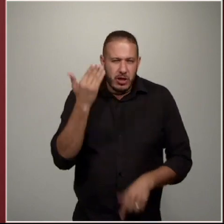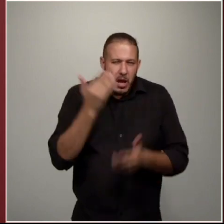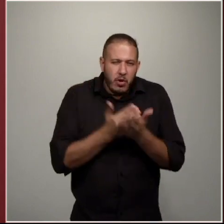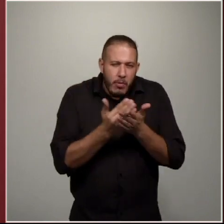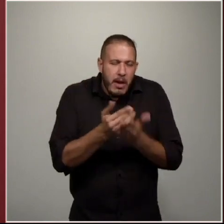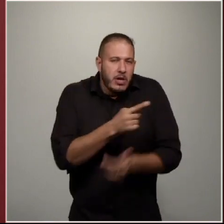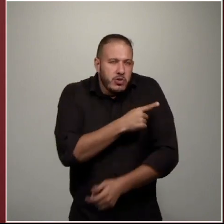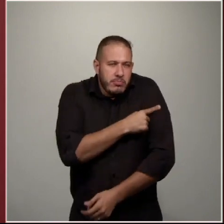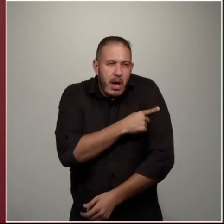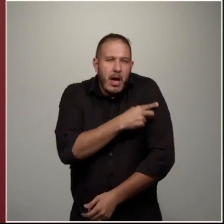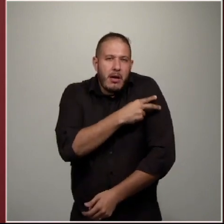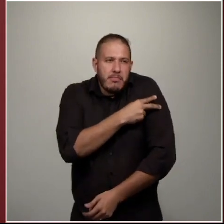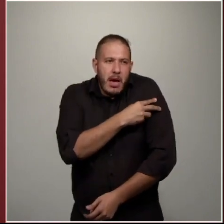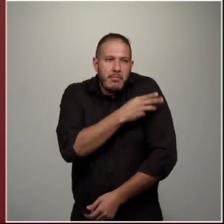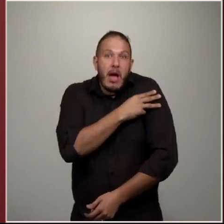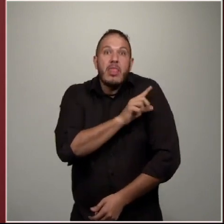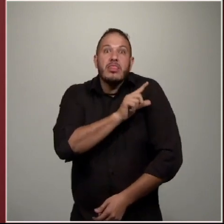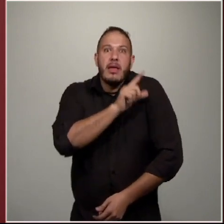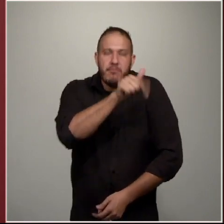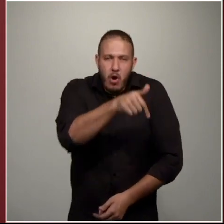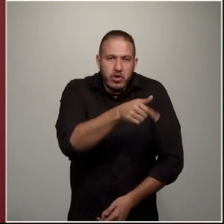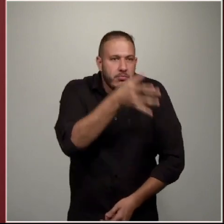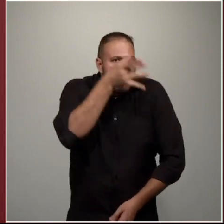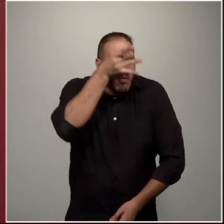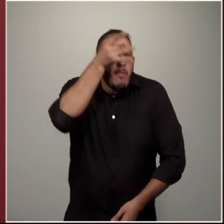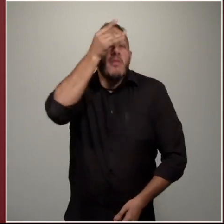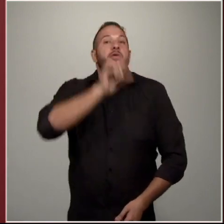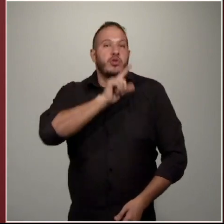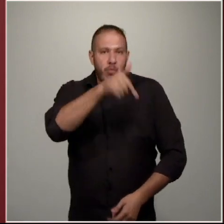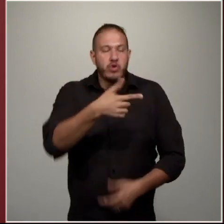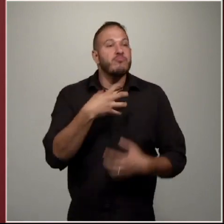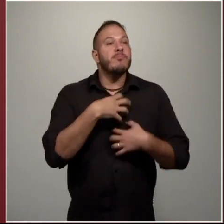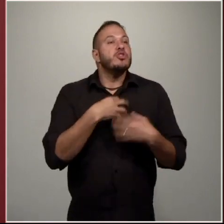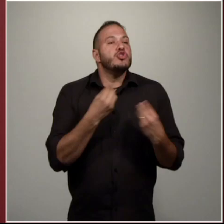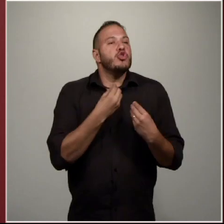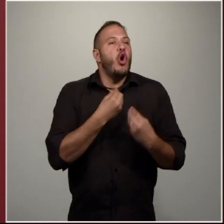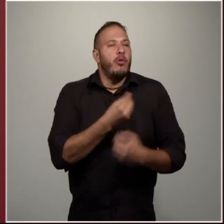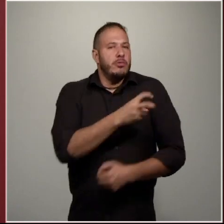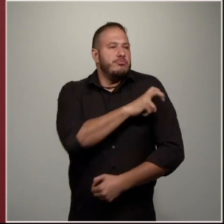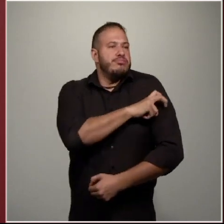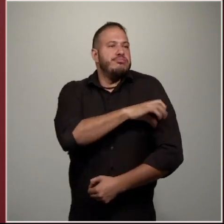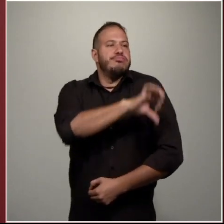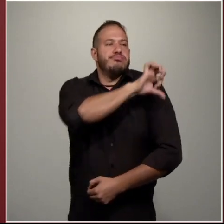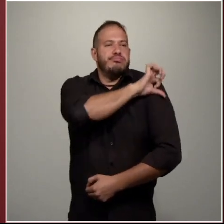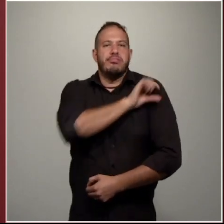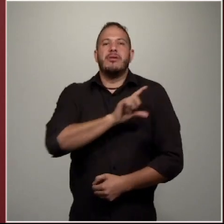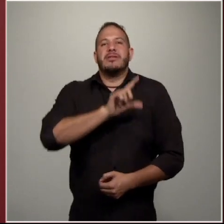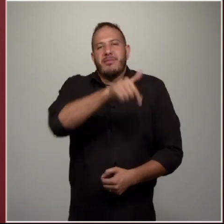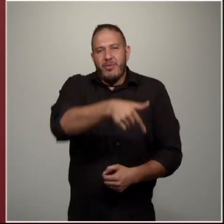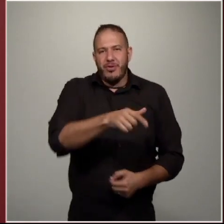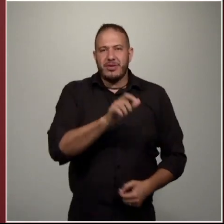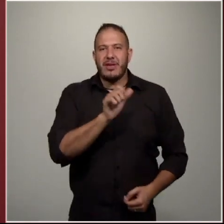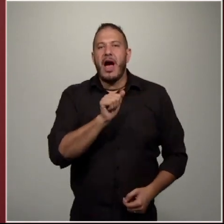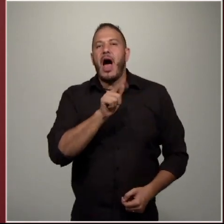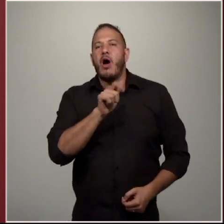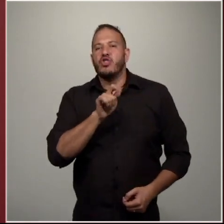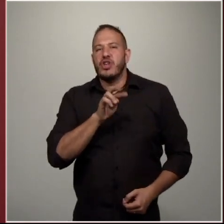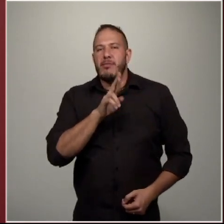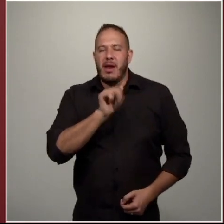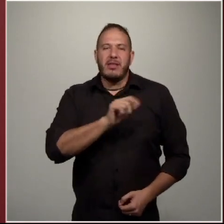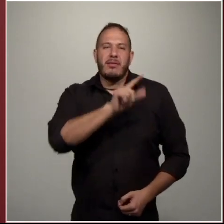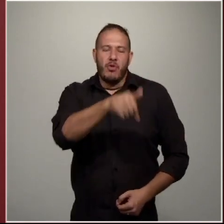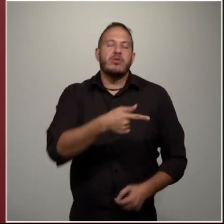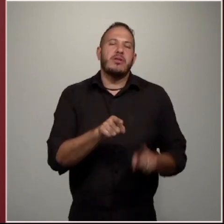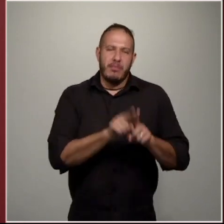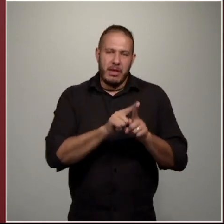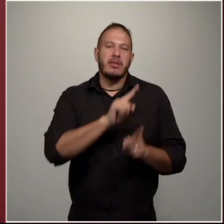diretamente no modo como os alunos um de dá-la com conhecimento algébrico formalizado no fundamental do ensino médio então acho